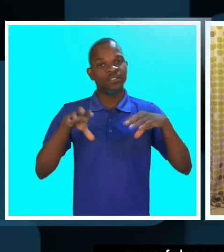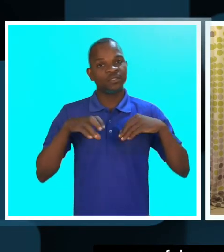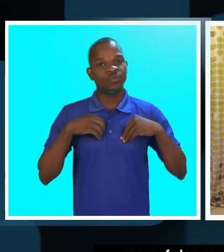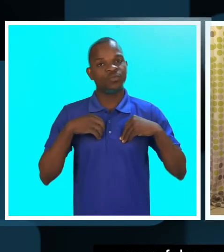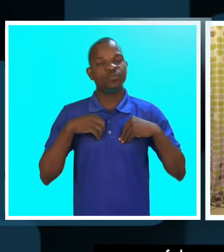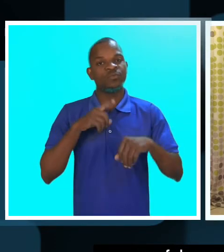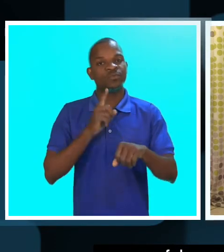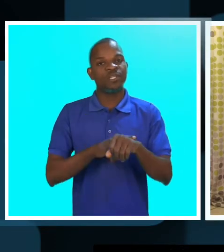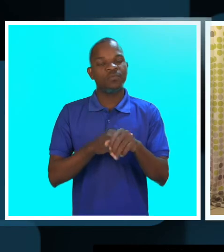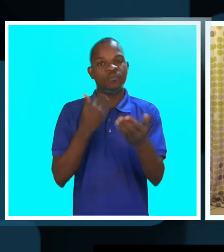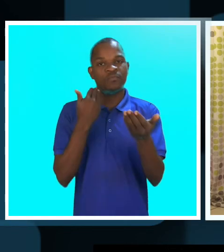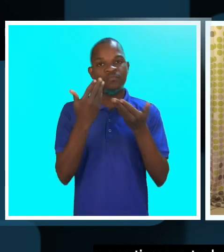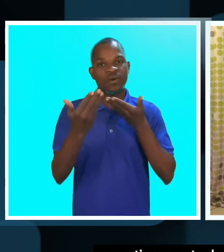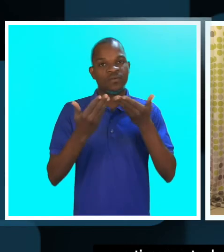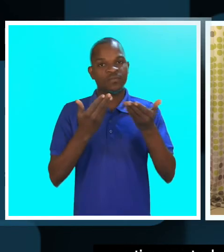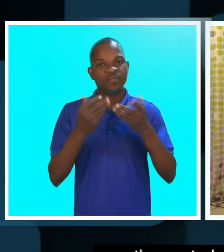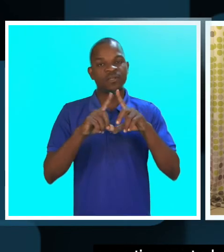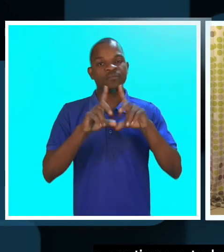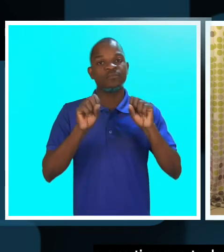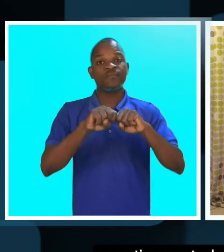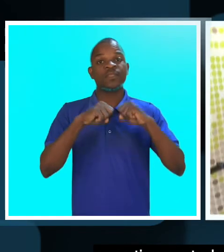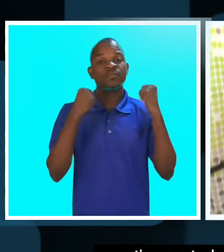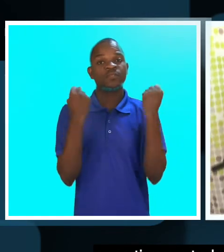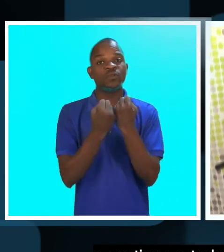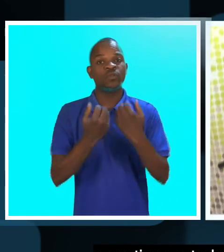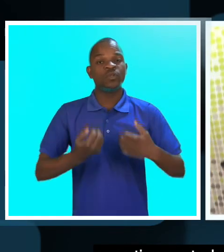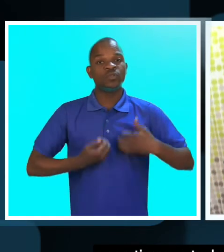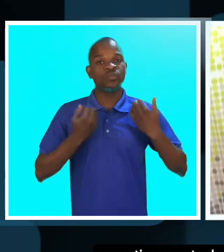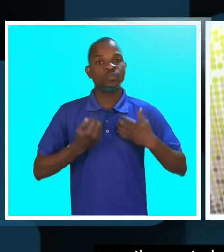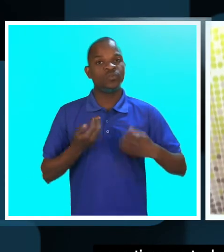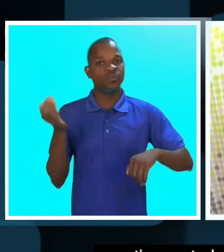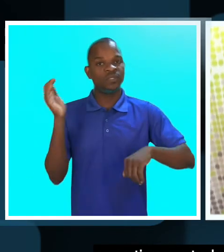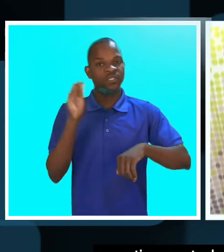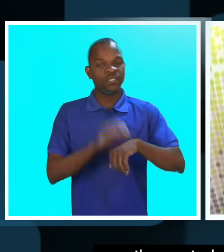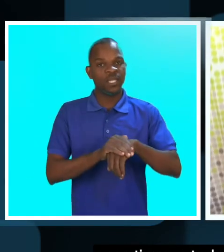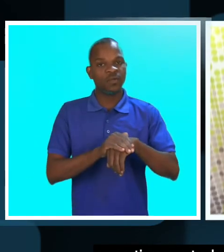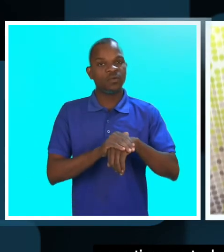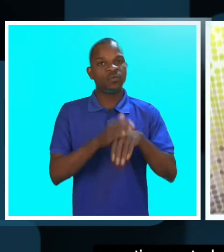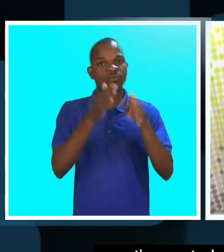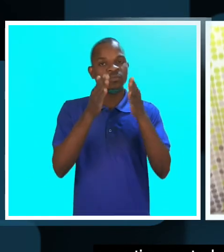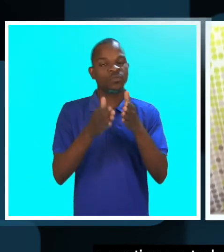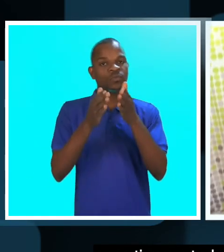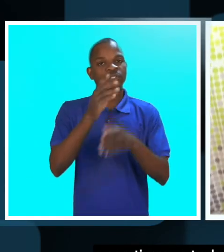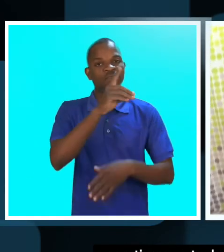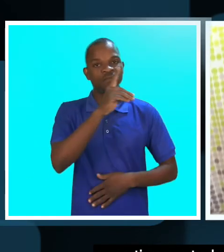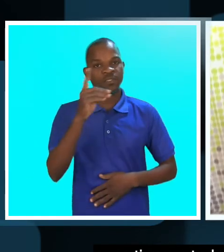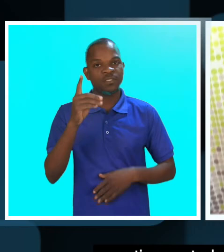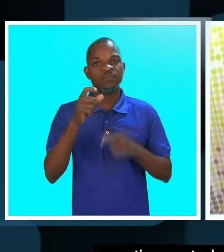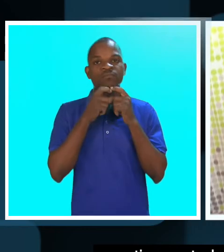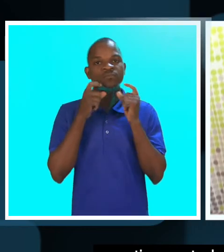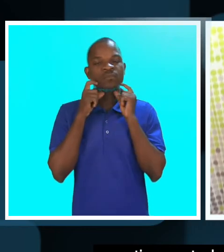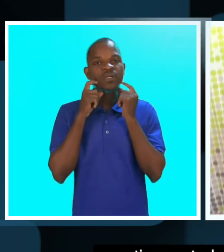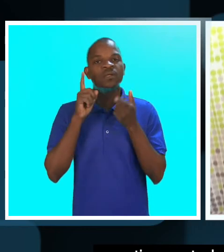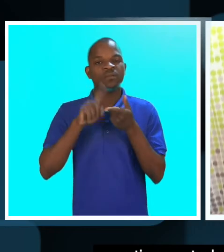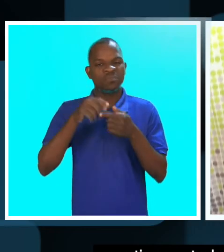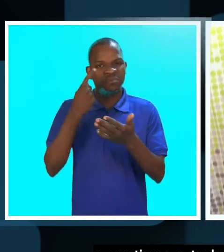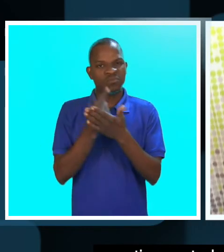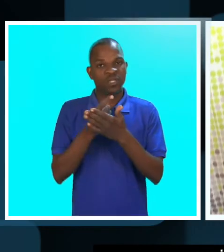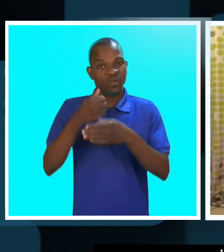jovens técnicos com deficiência em Moçambique, que continuam a trabalhar em prol do